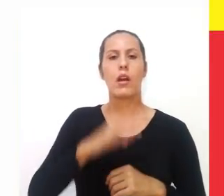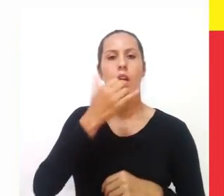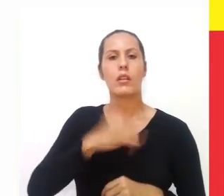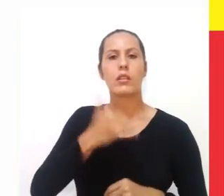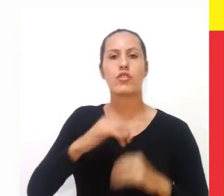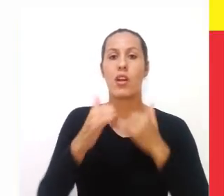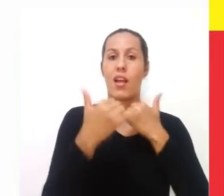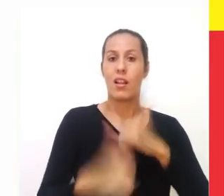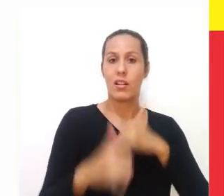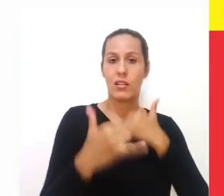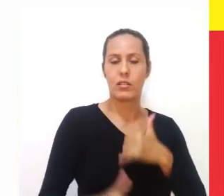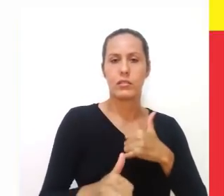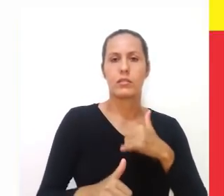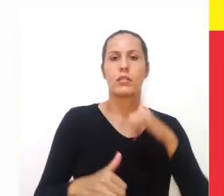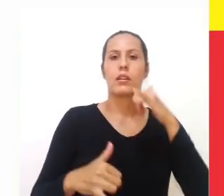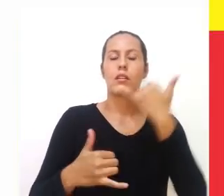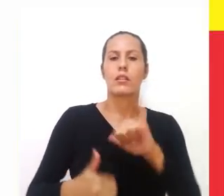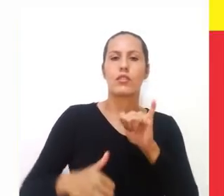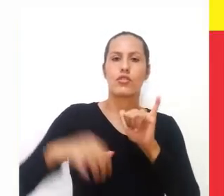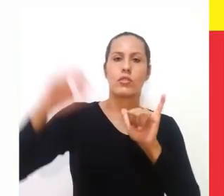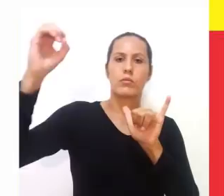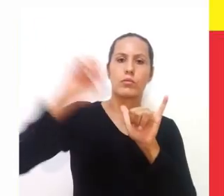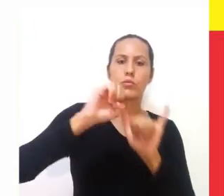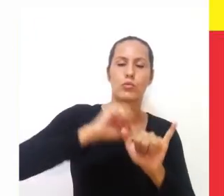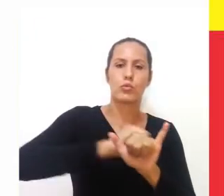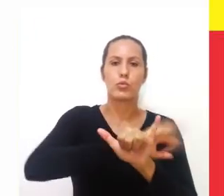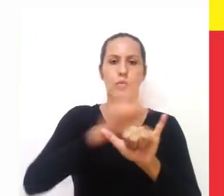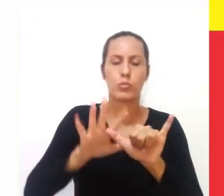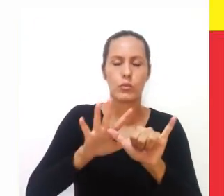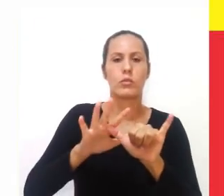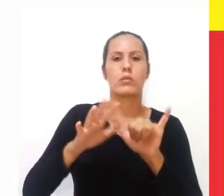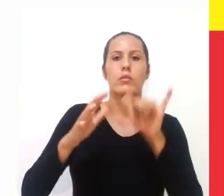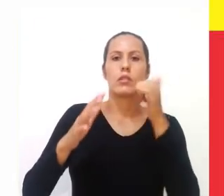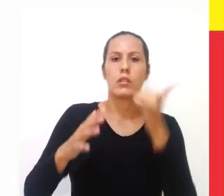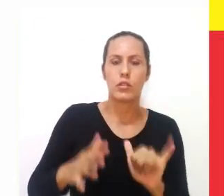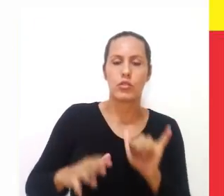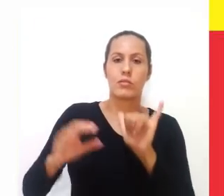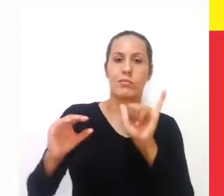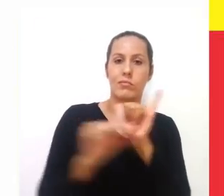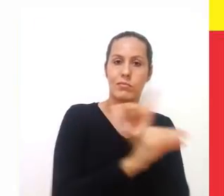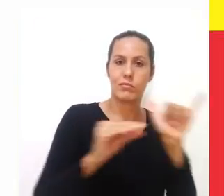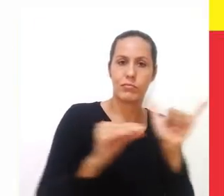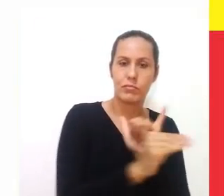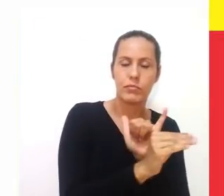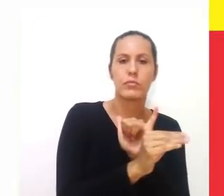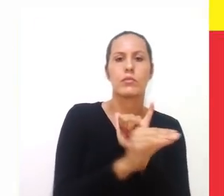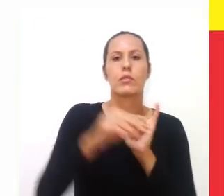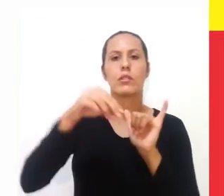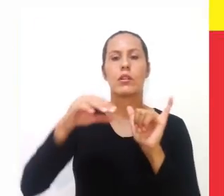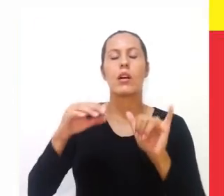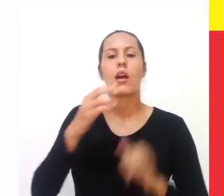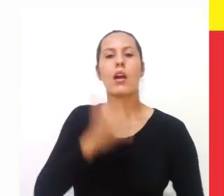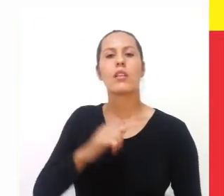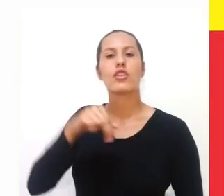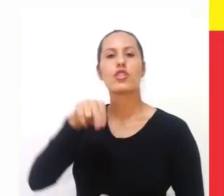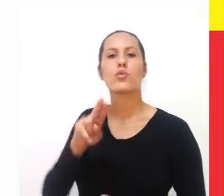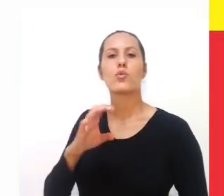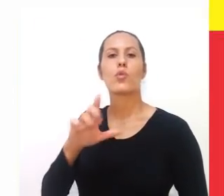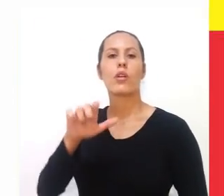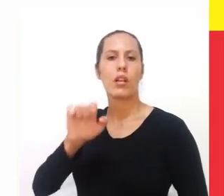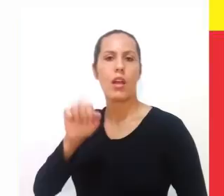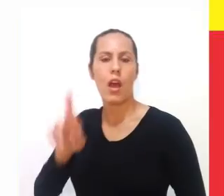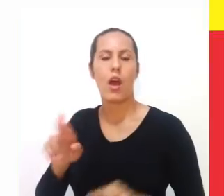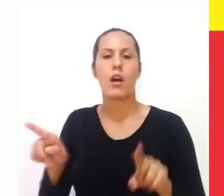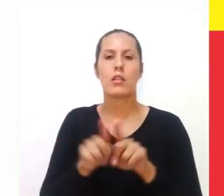cinética, energia elétrica, energia luminosa, energia térmica, nuclear, biomassa e